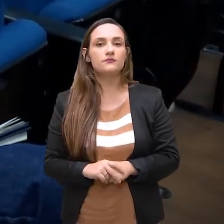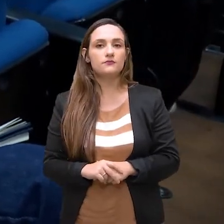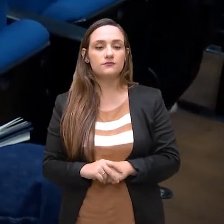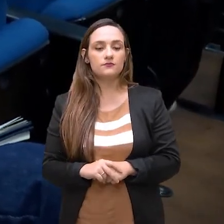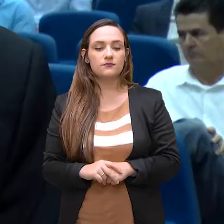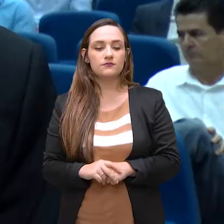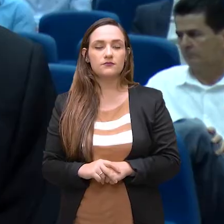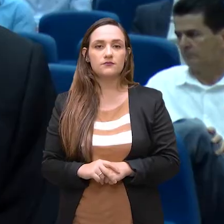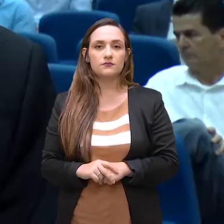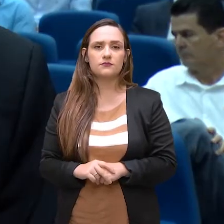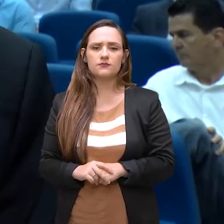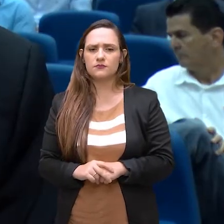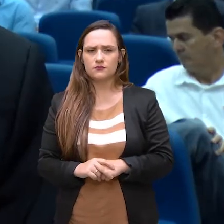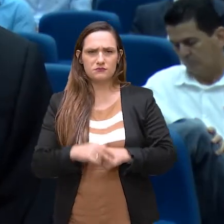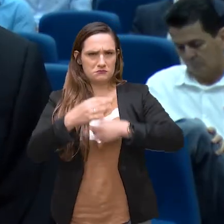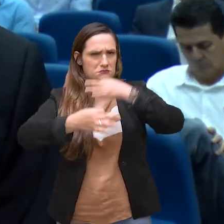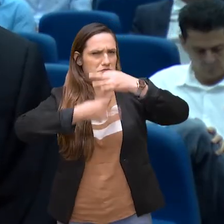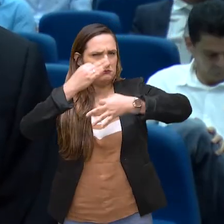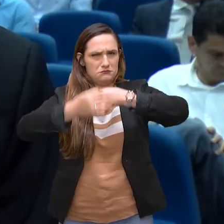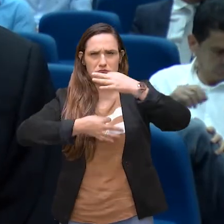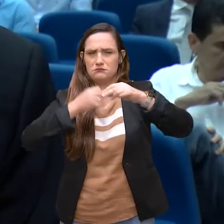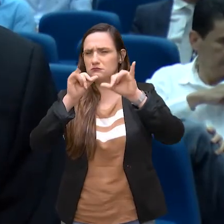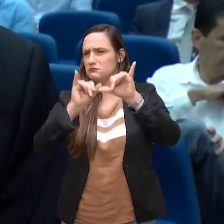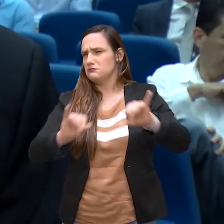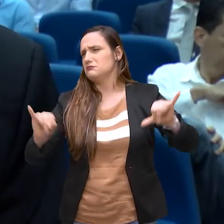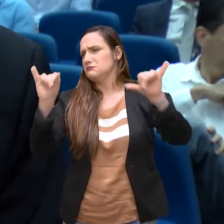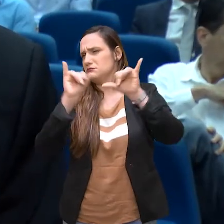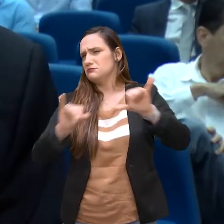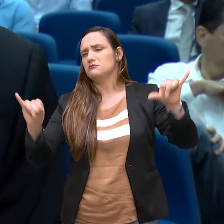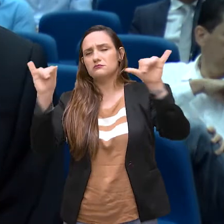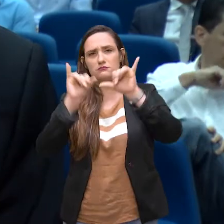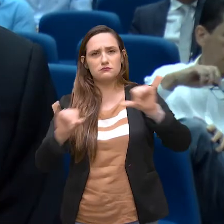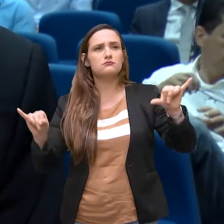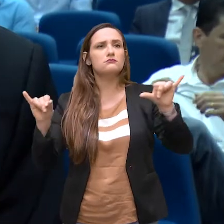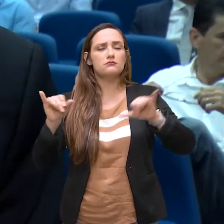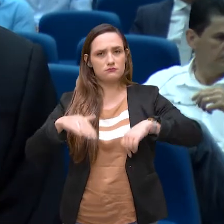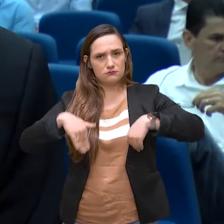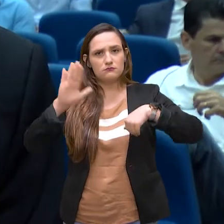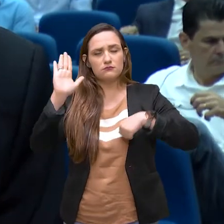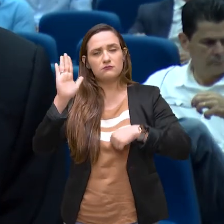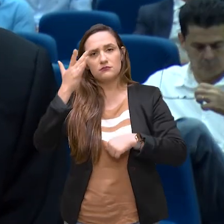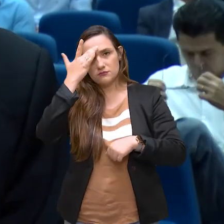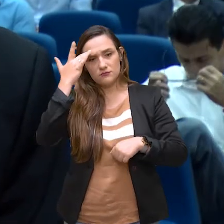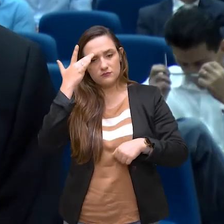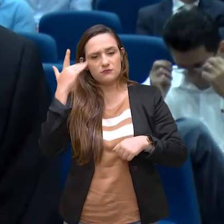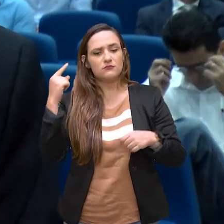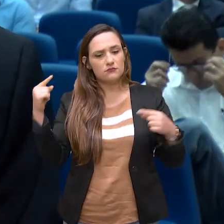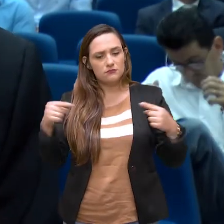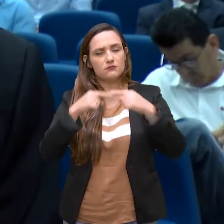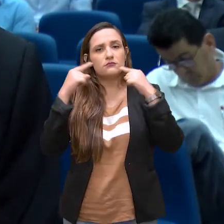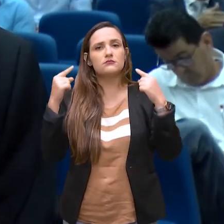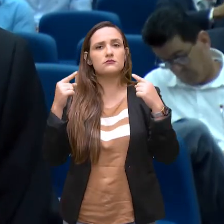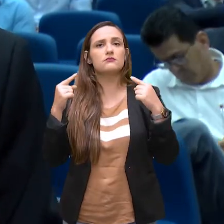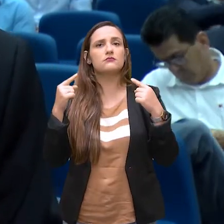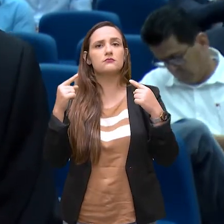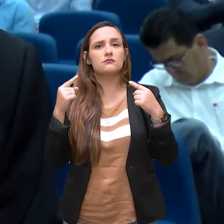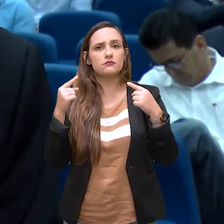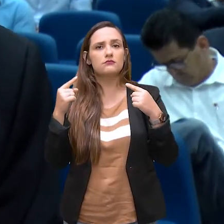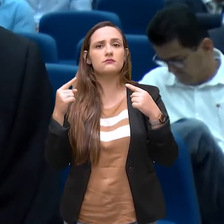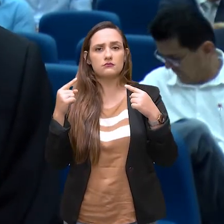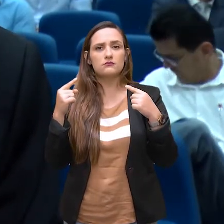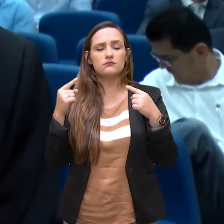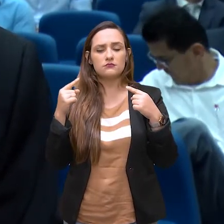Manifestações mais públicas, com uma quantidade maior de gente, e mais contundentes, mais